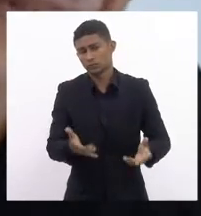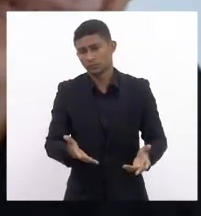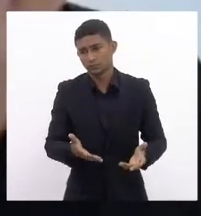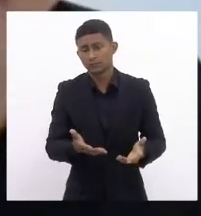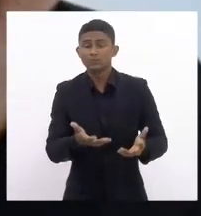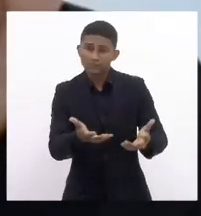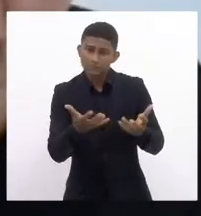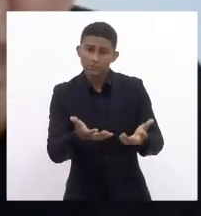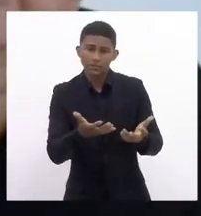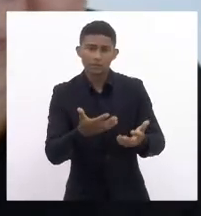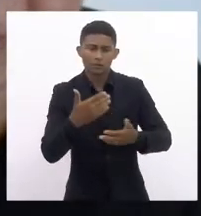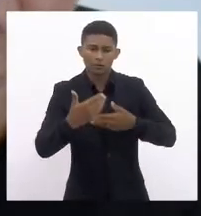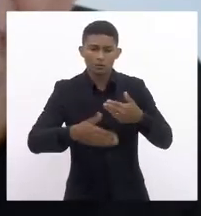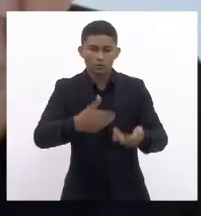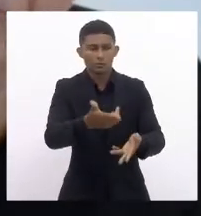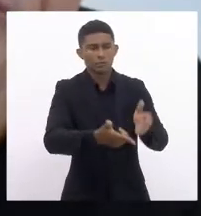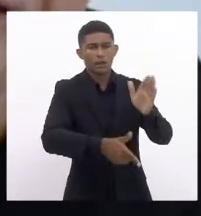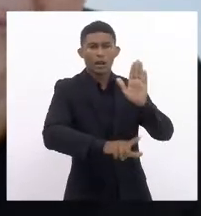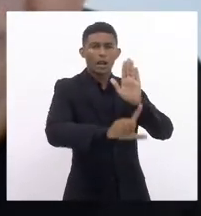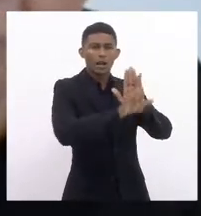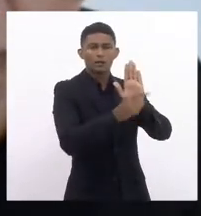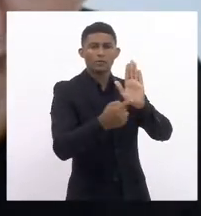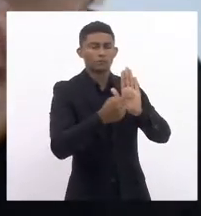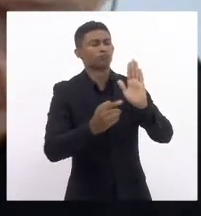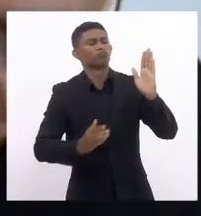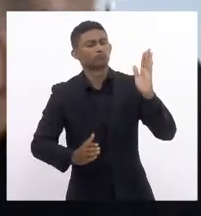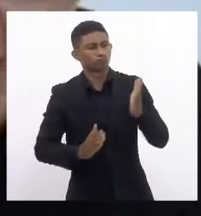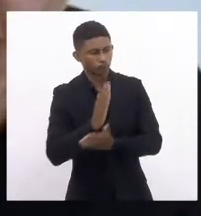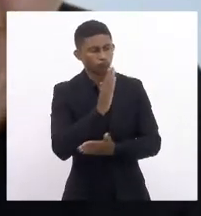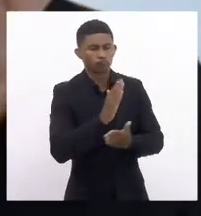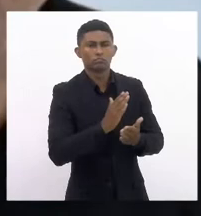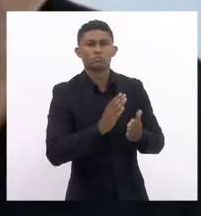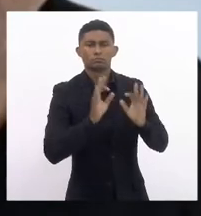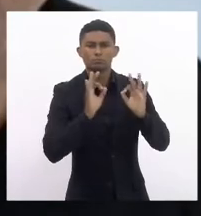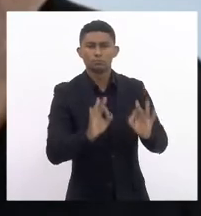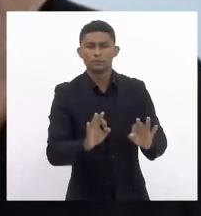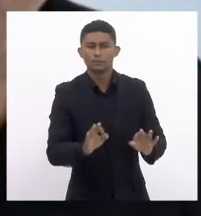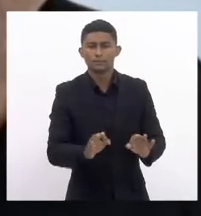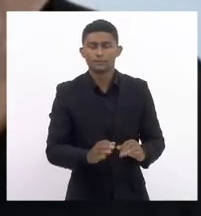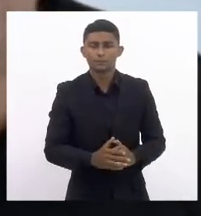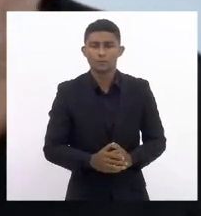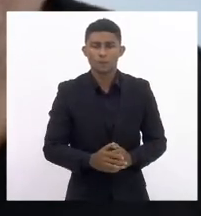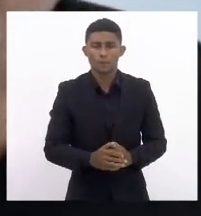isso aqui uma lei, não um projeto autorizativo, visto que nós temos